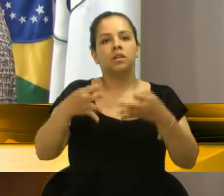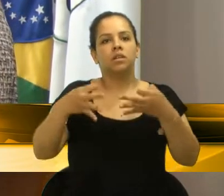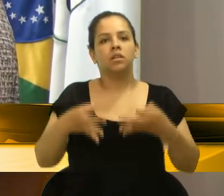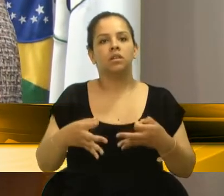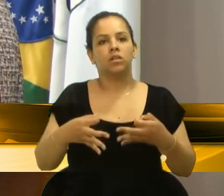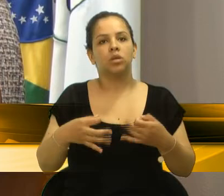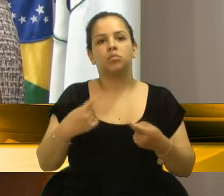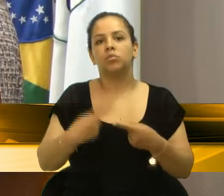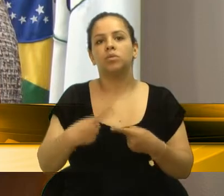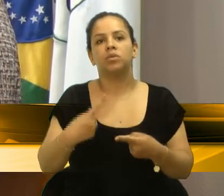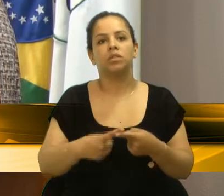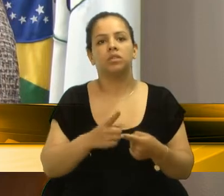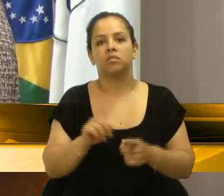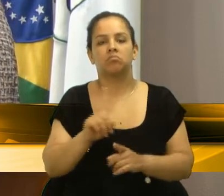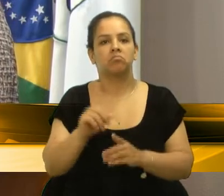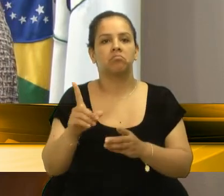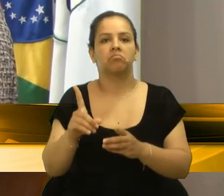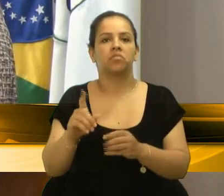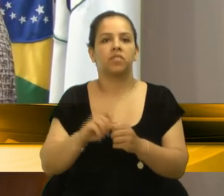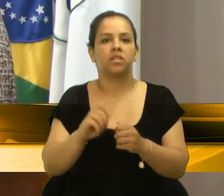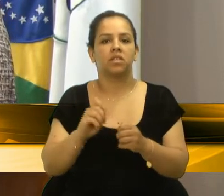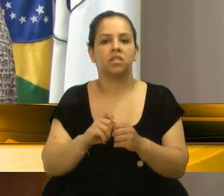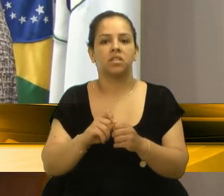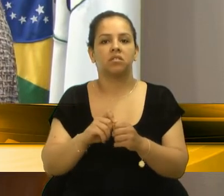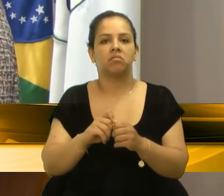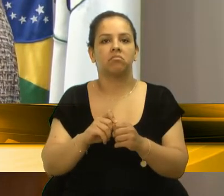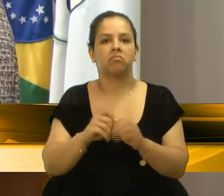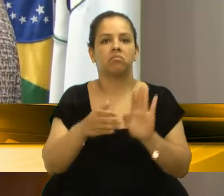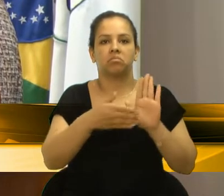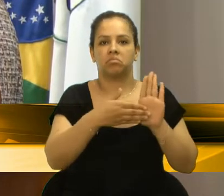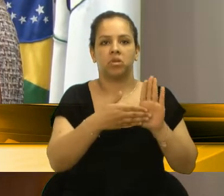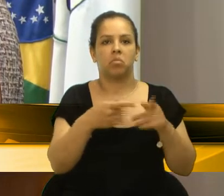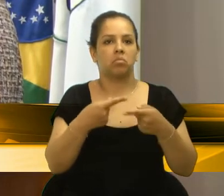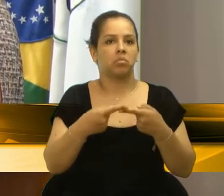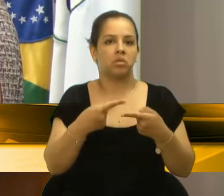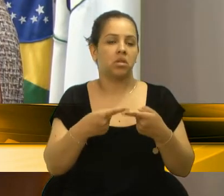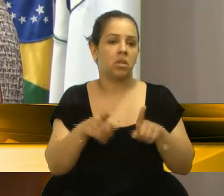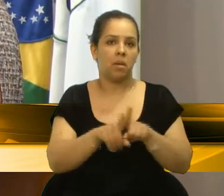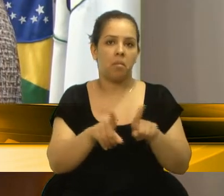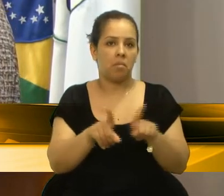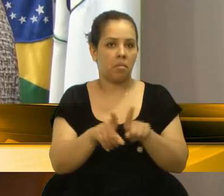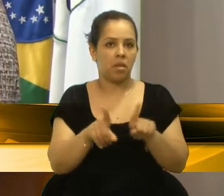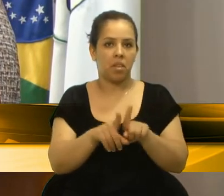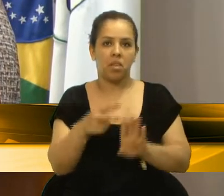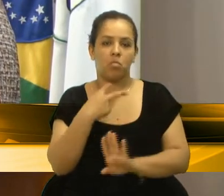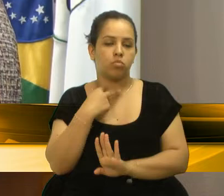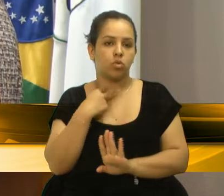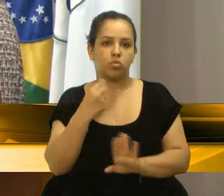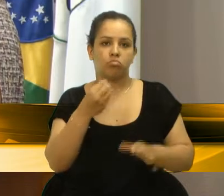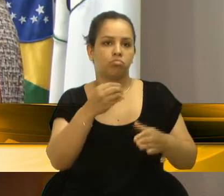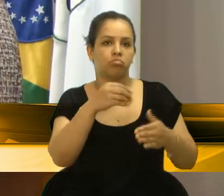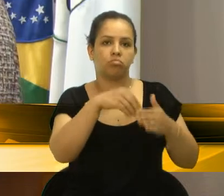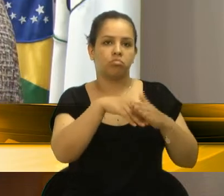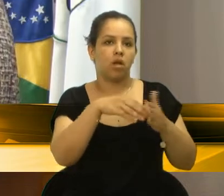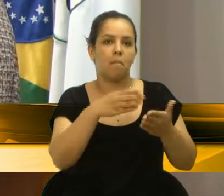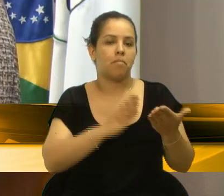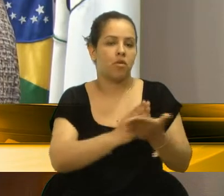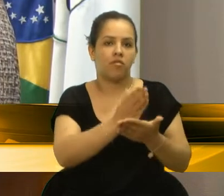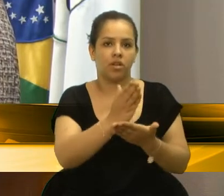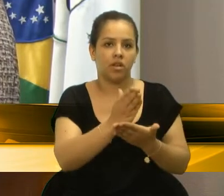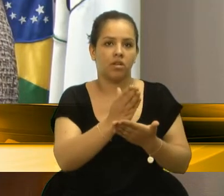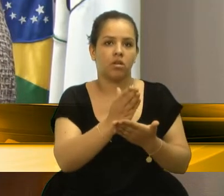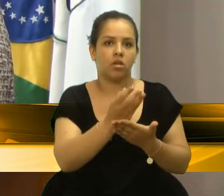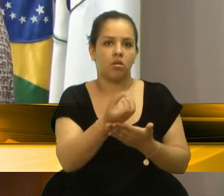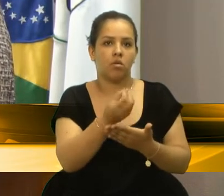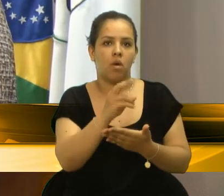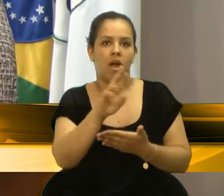não emitiu a referida resolução. E esta também não pôde ser homologada ou ratificada